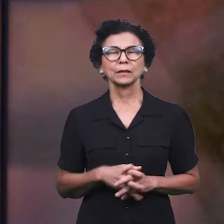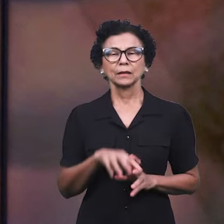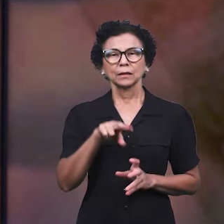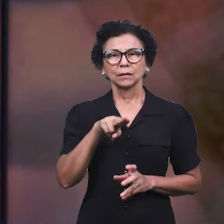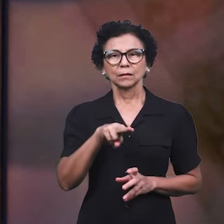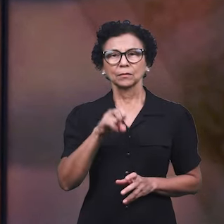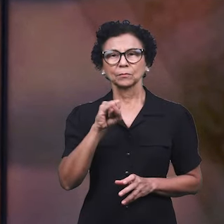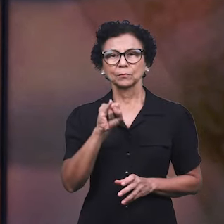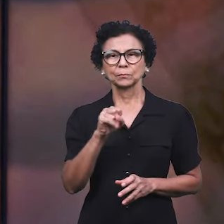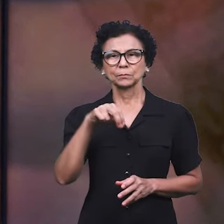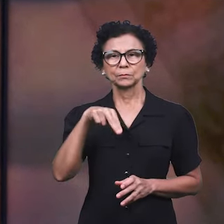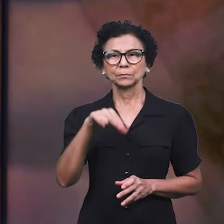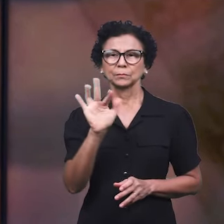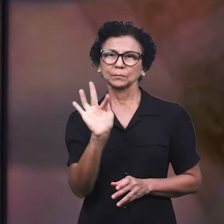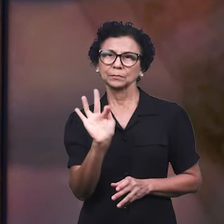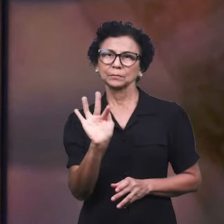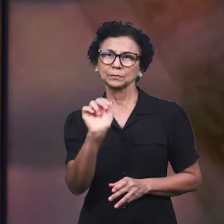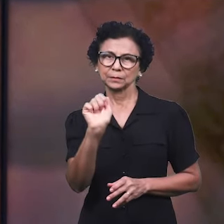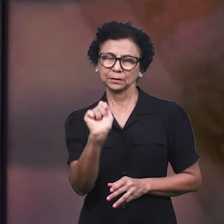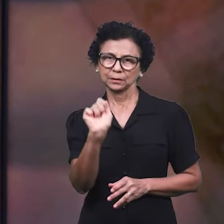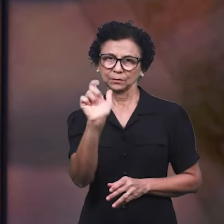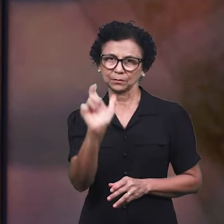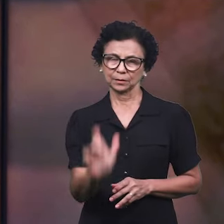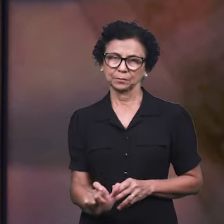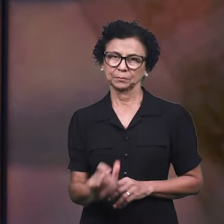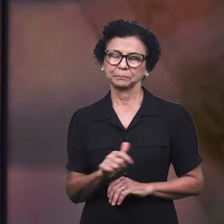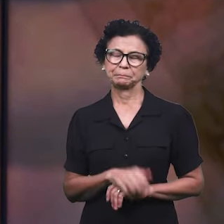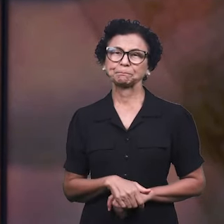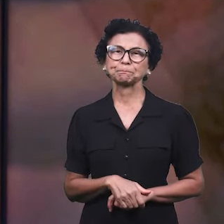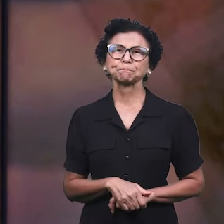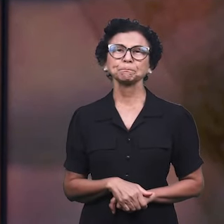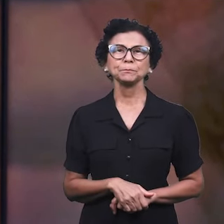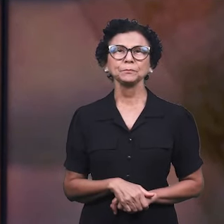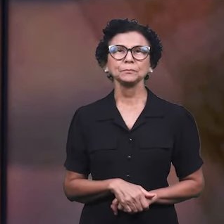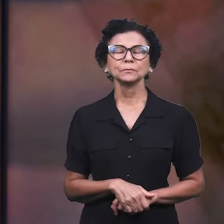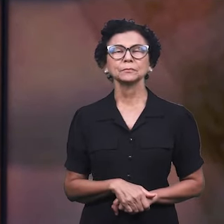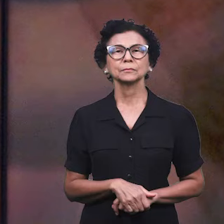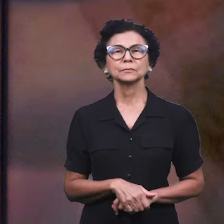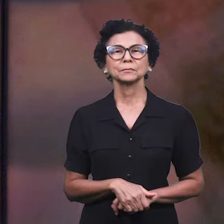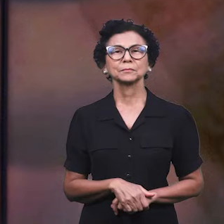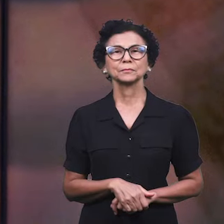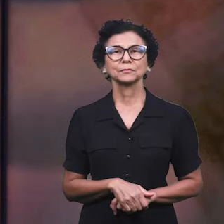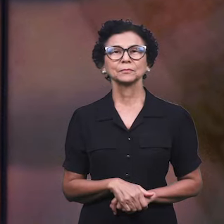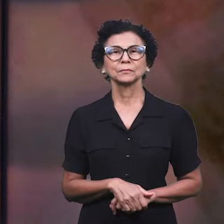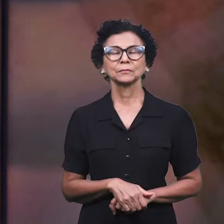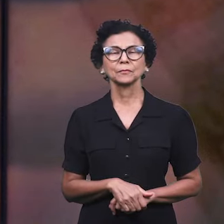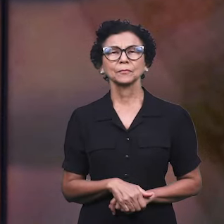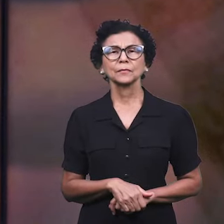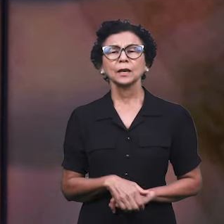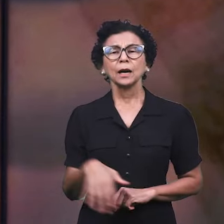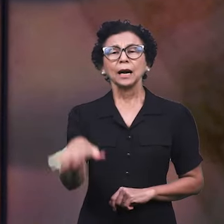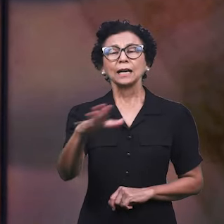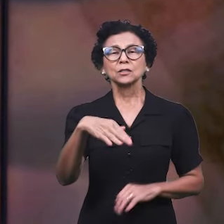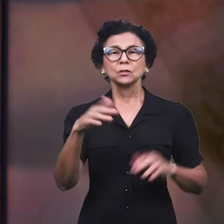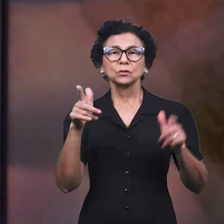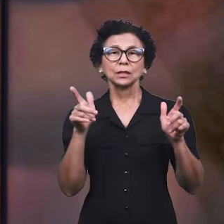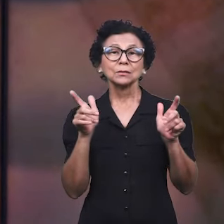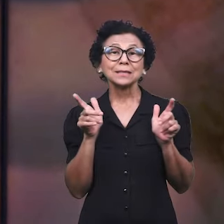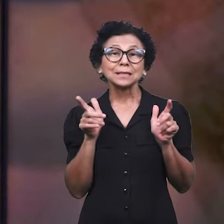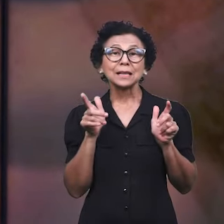ninfa. Olha só que coisa maravilhosa isso aqui. Saudai aos irmãos que estão em Laodiceia e a